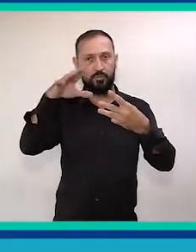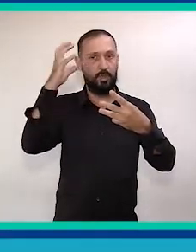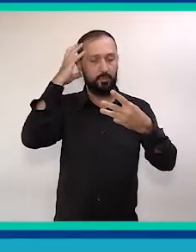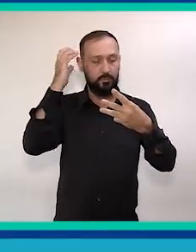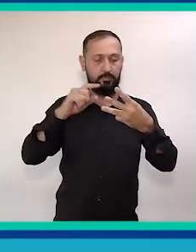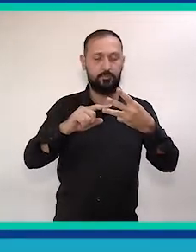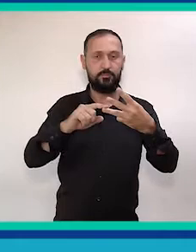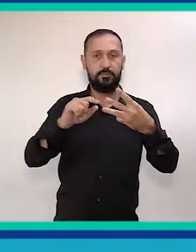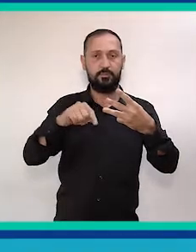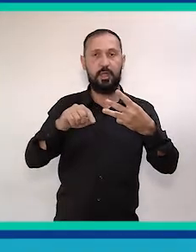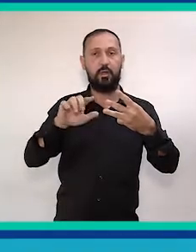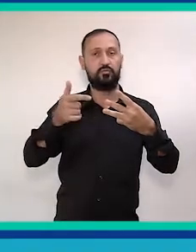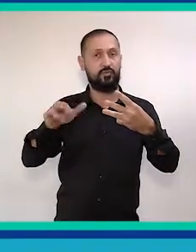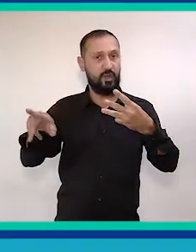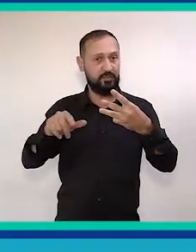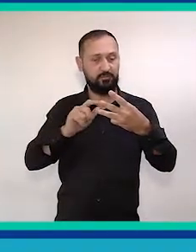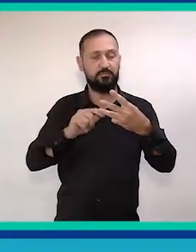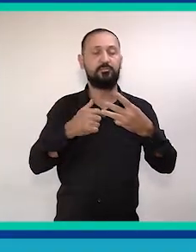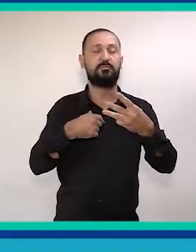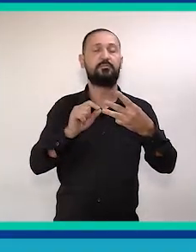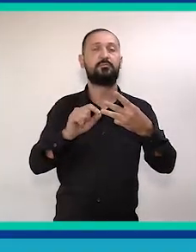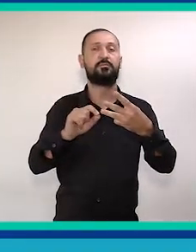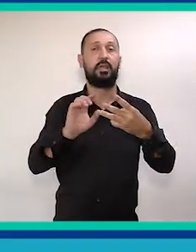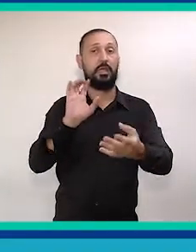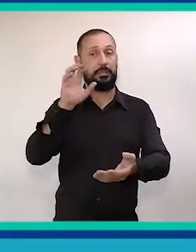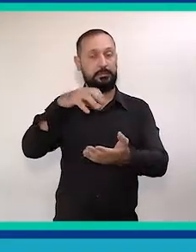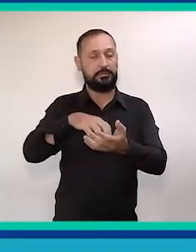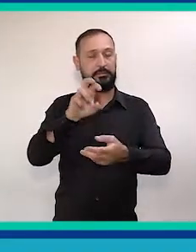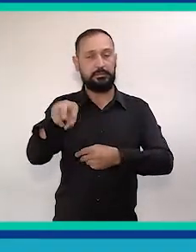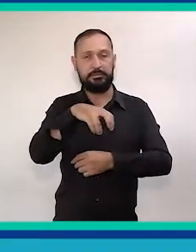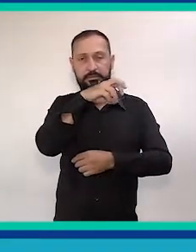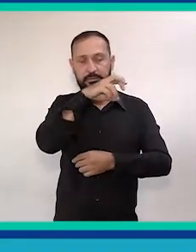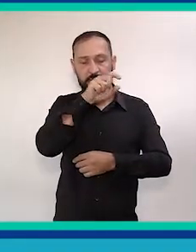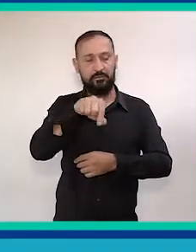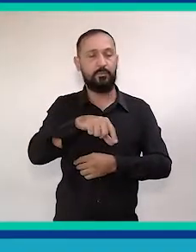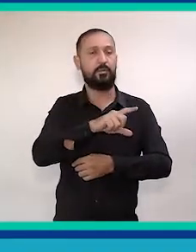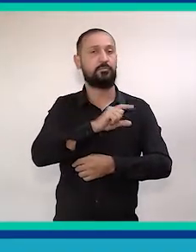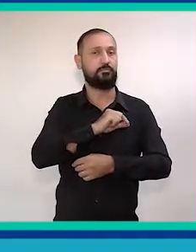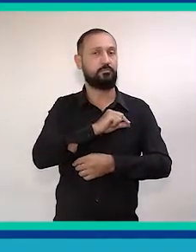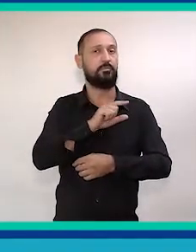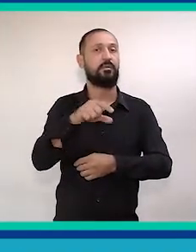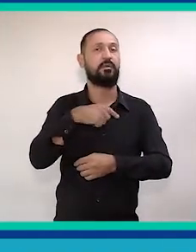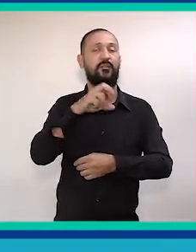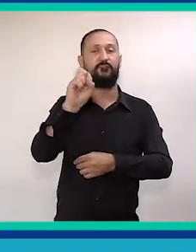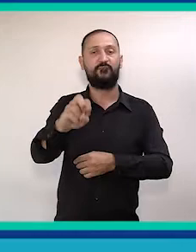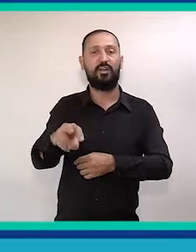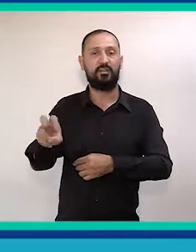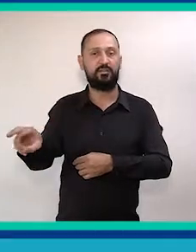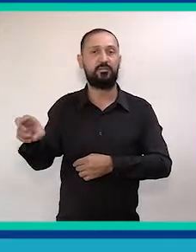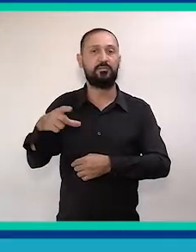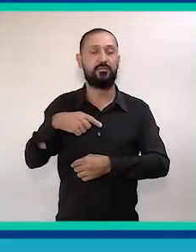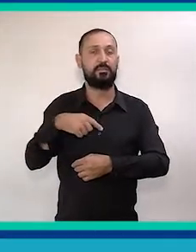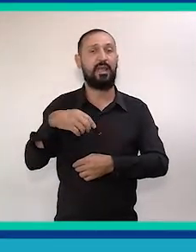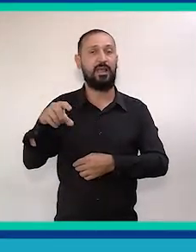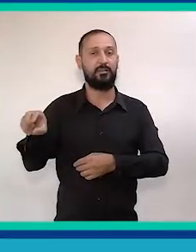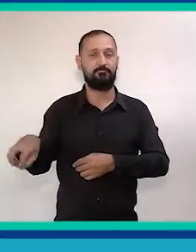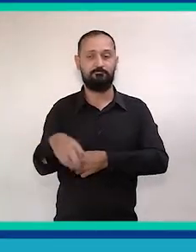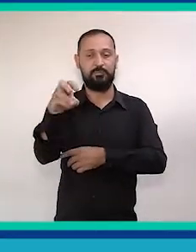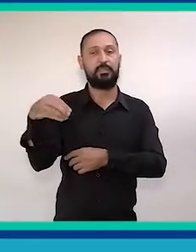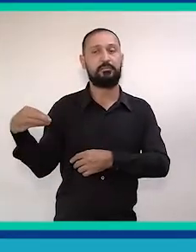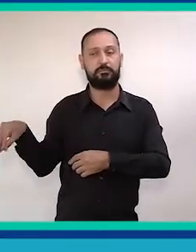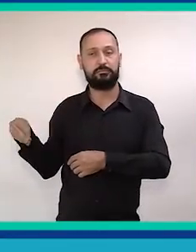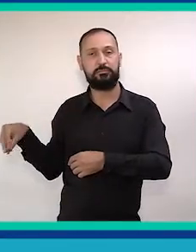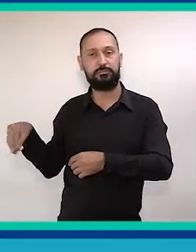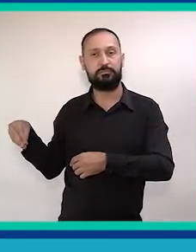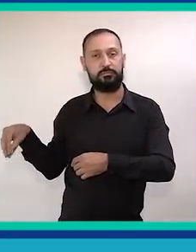de Bothrops mato-grossensis e Bothrops alternatus. Além disso, no biotério da instituição também a gente tem o veneno